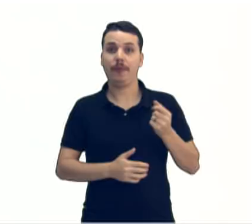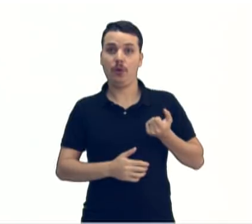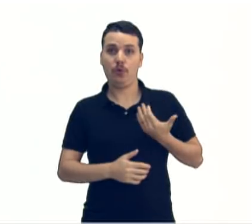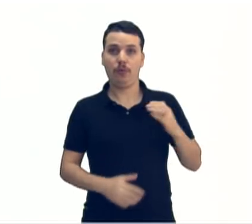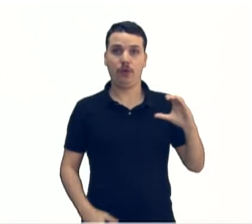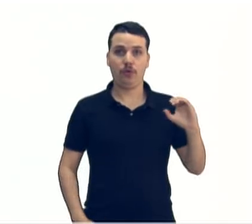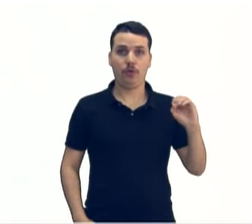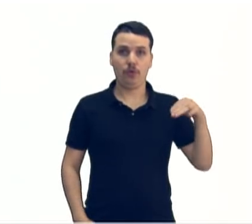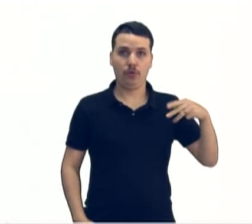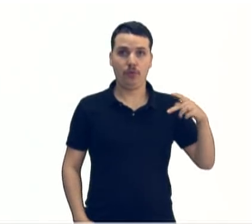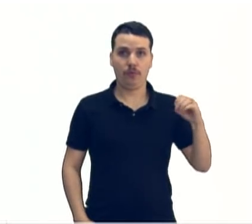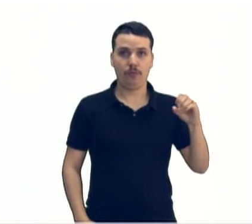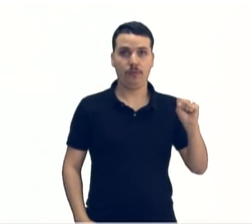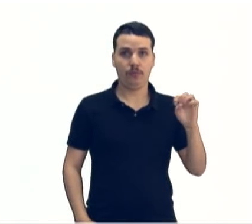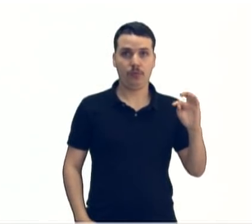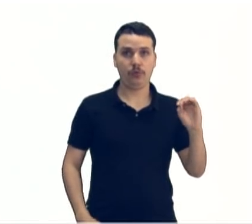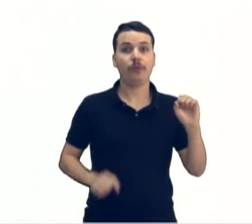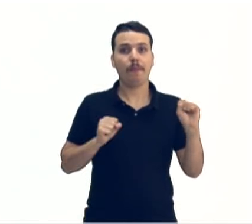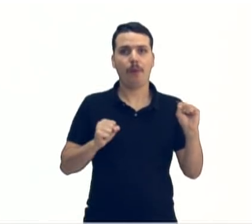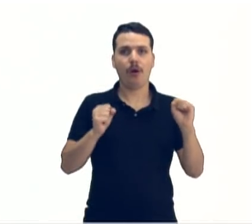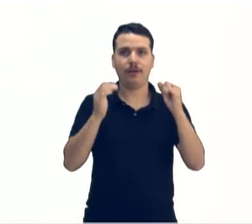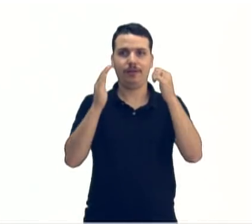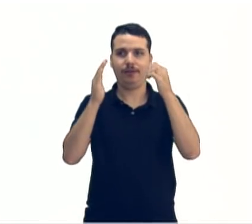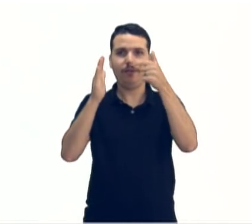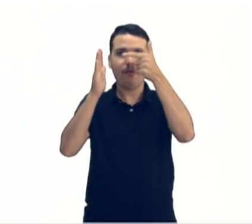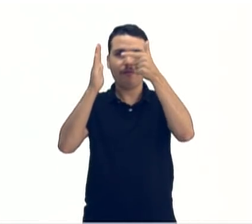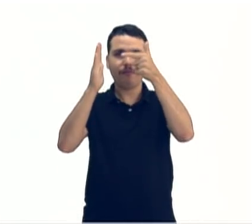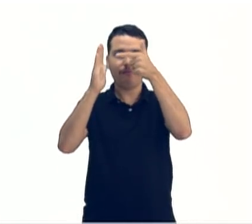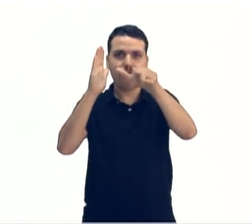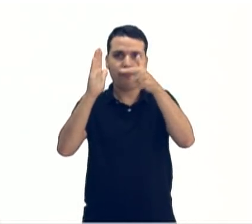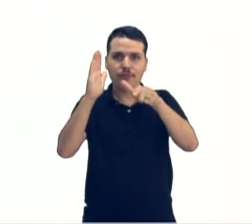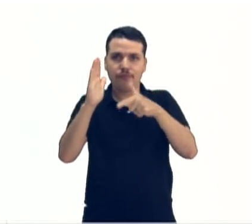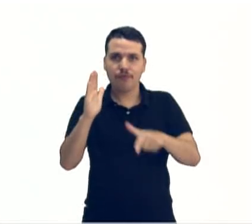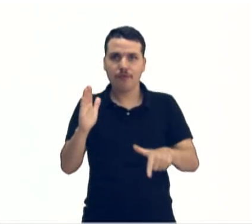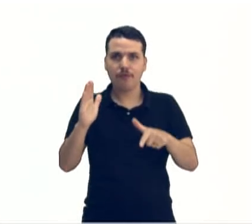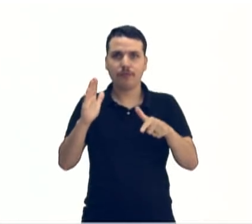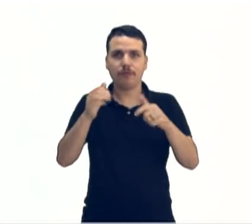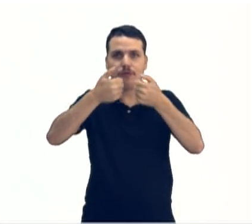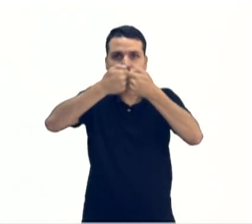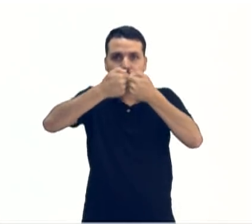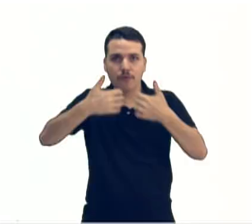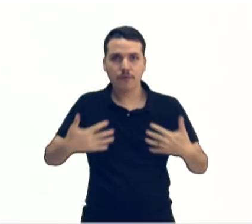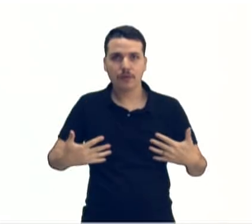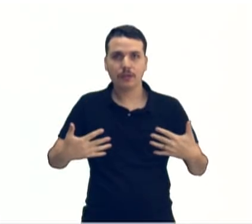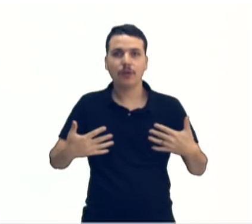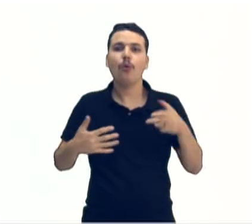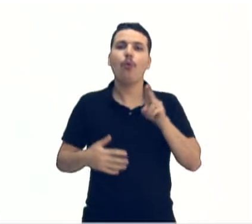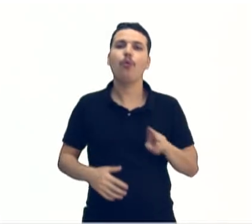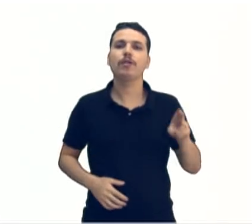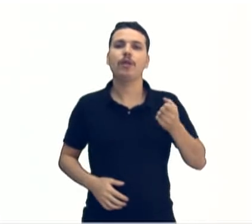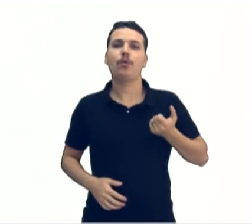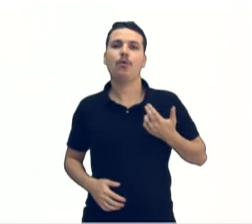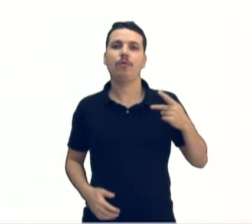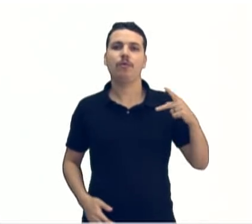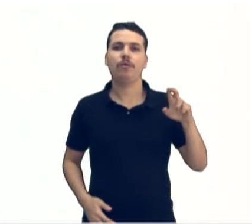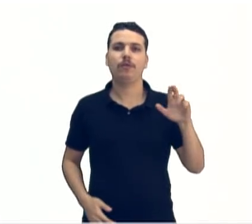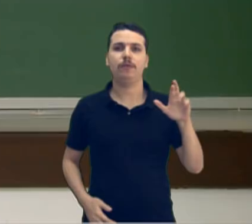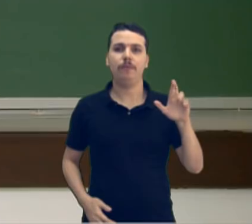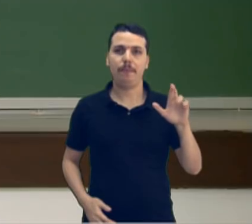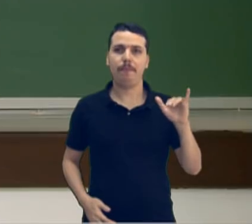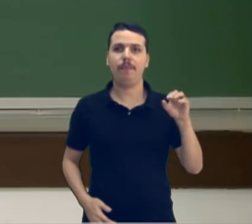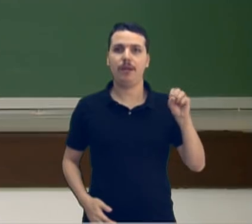ser decomposto, ou seja, pode ser fatorado em números primos, fazendo o quê? A nossa